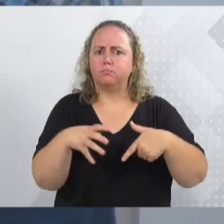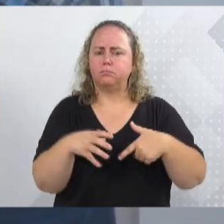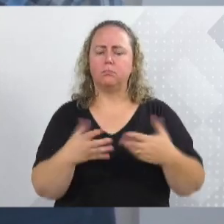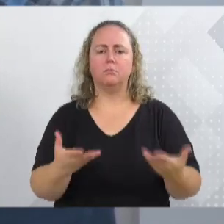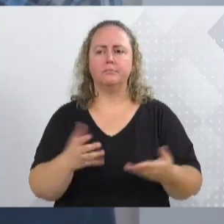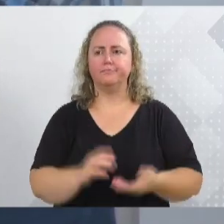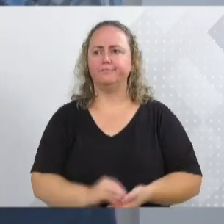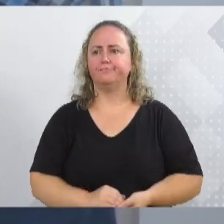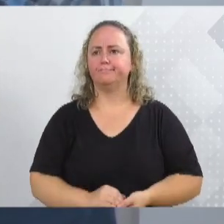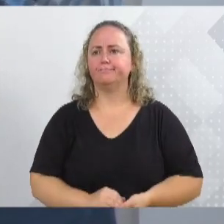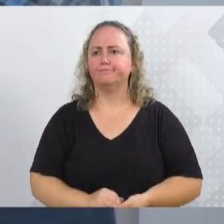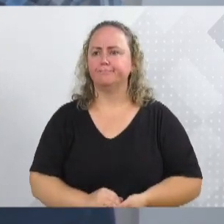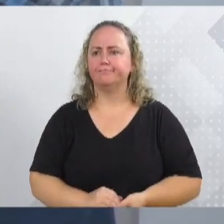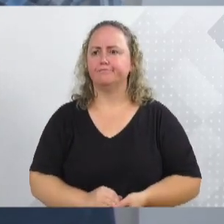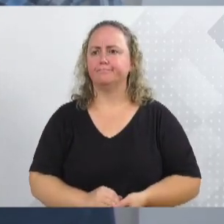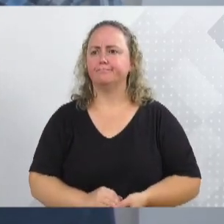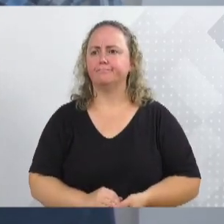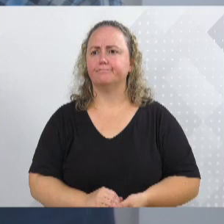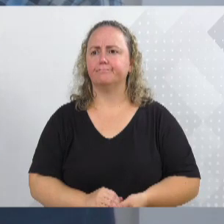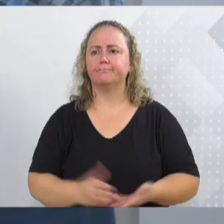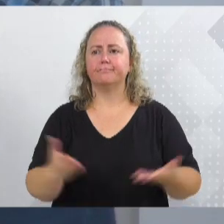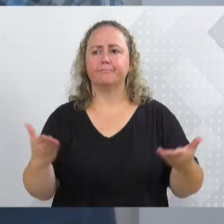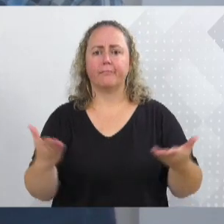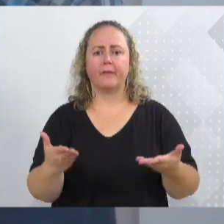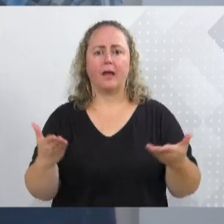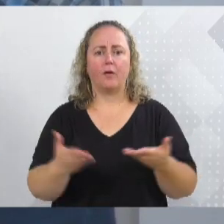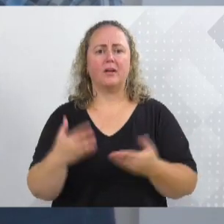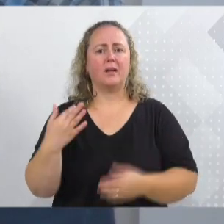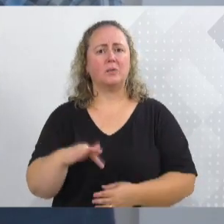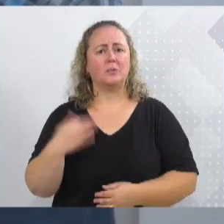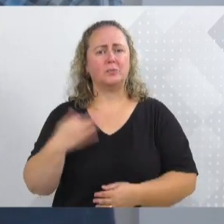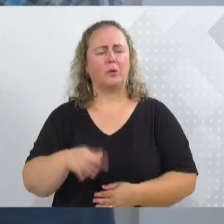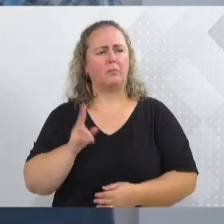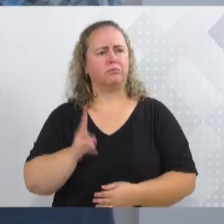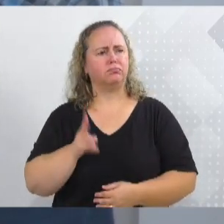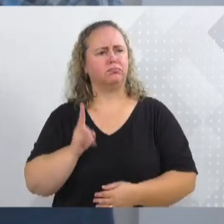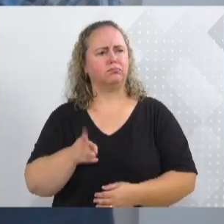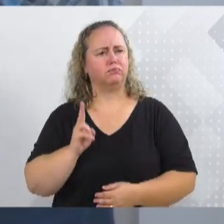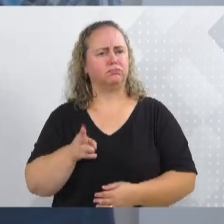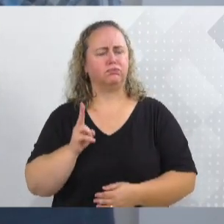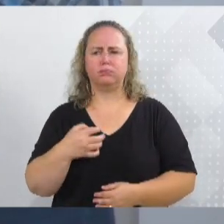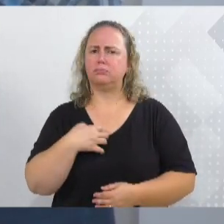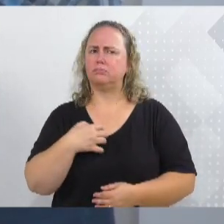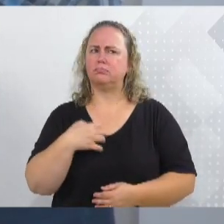eu não tinha dor crônica, agora eu fui